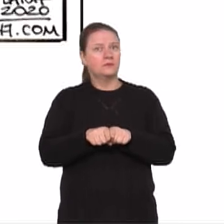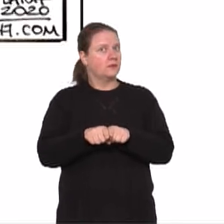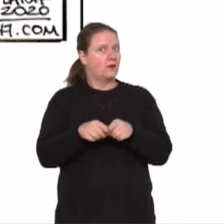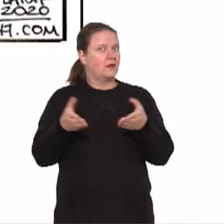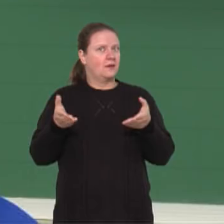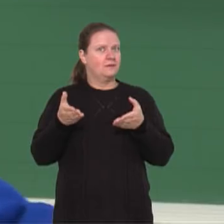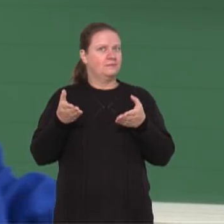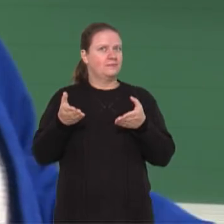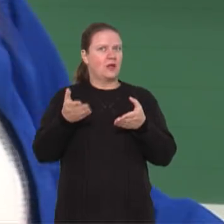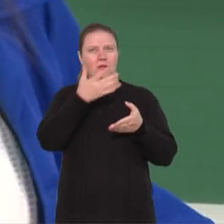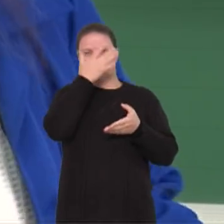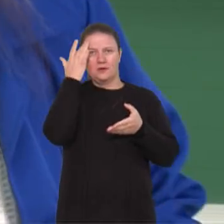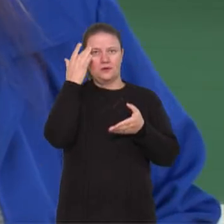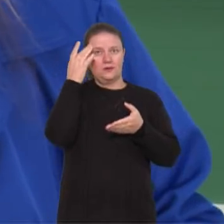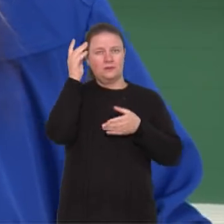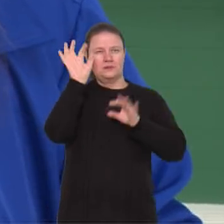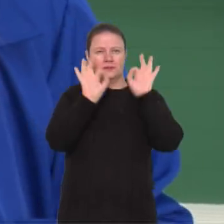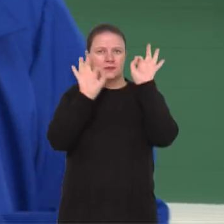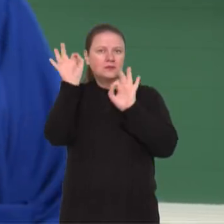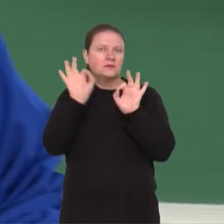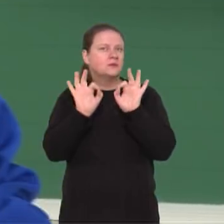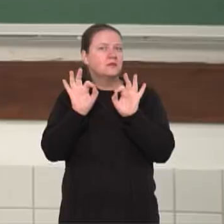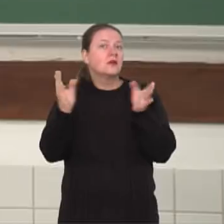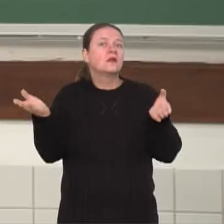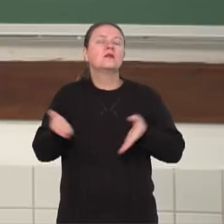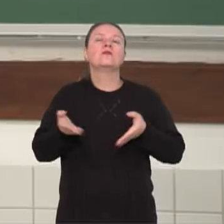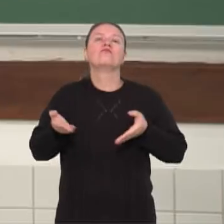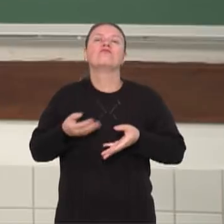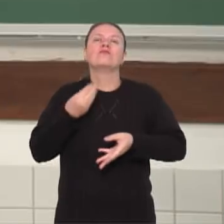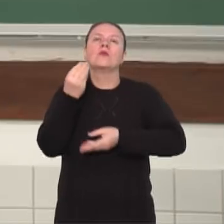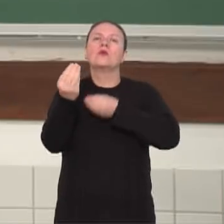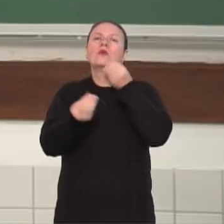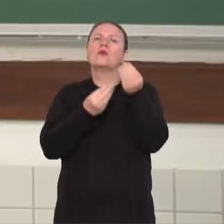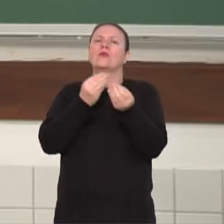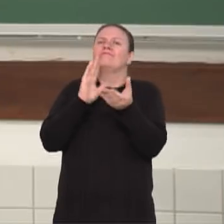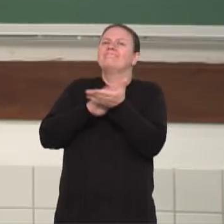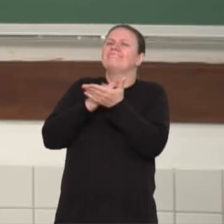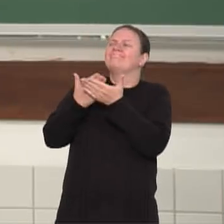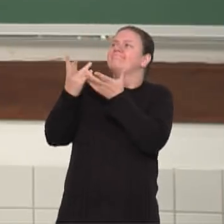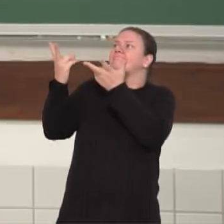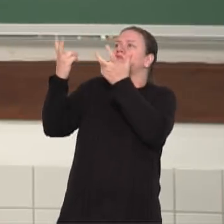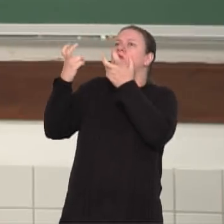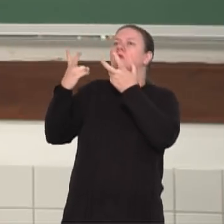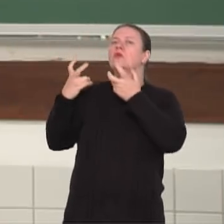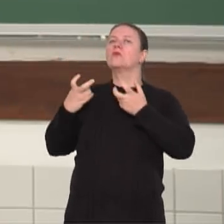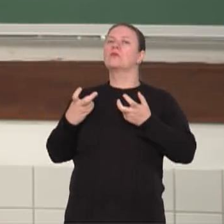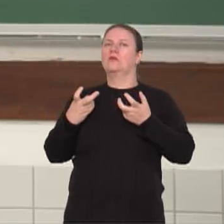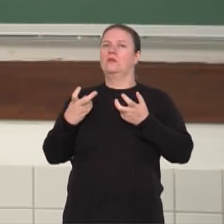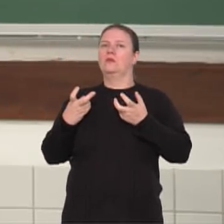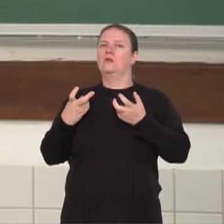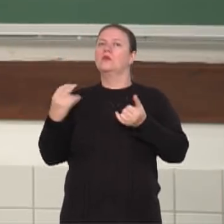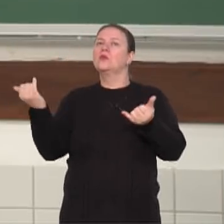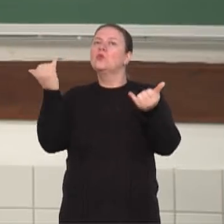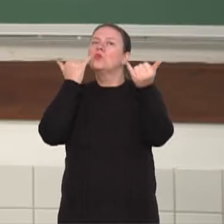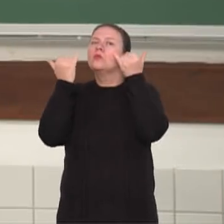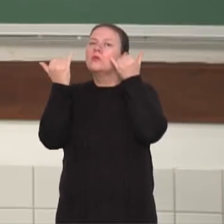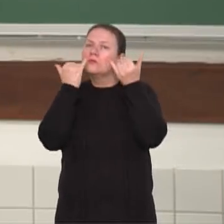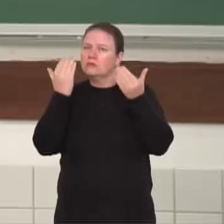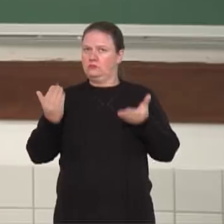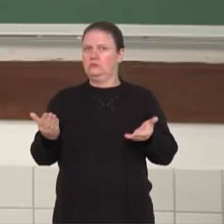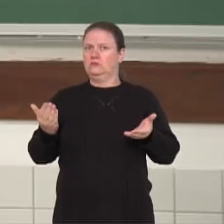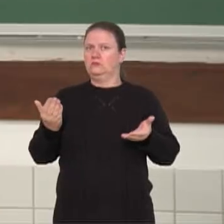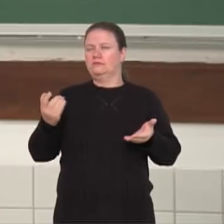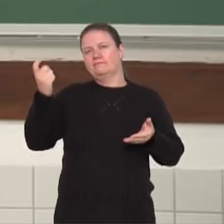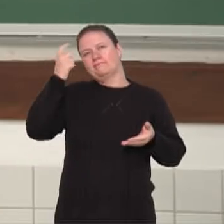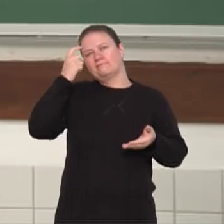charge. Bom, e agora? Como que a gente interpreta, né, essa charge? A gente tem que pensar